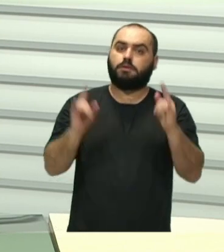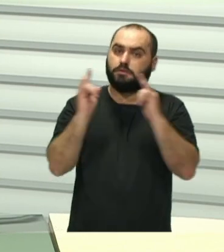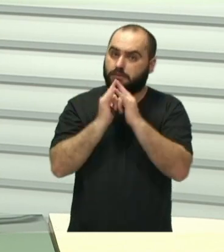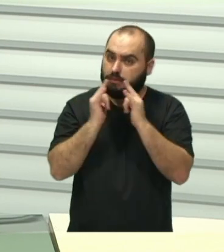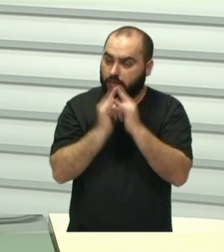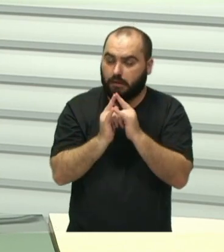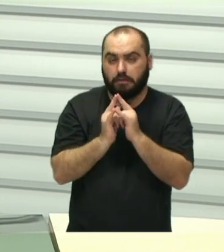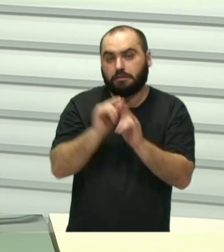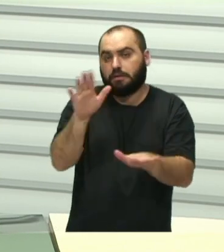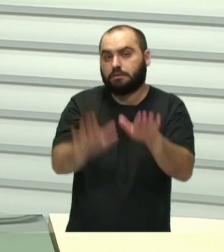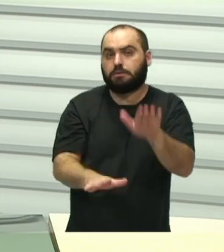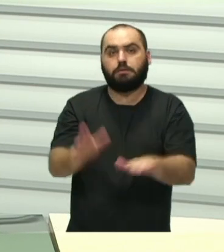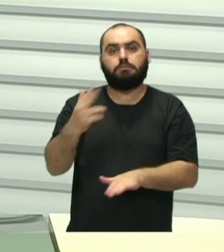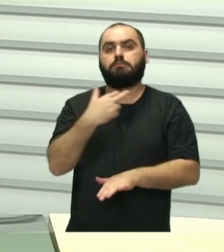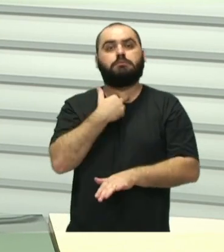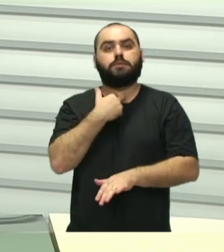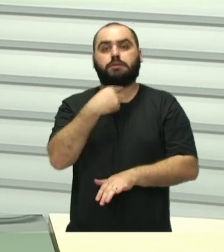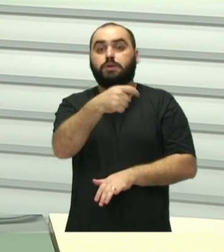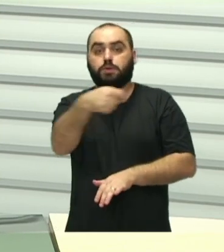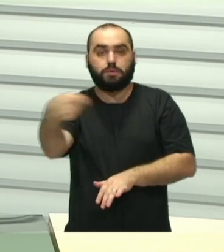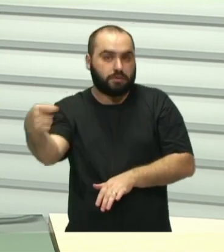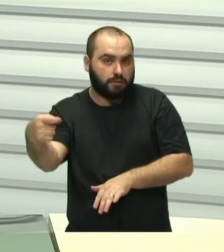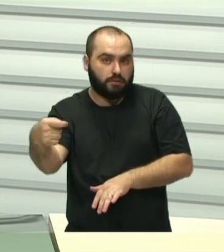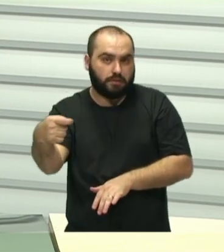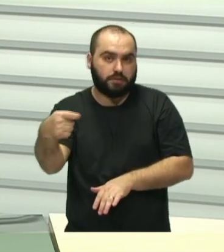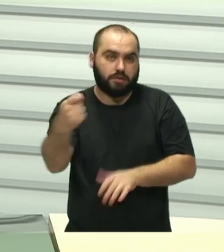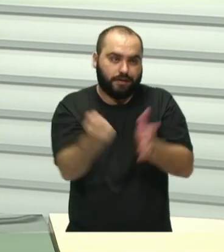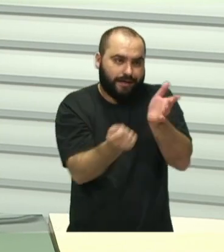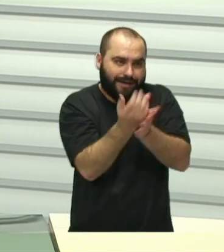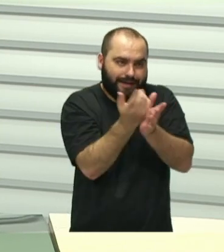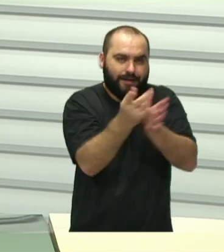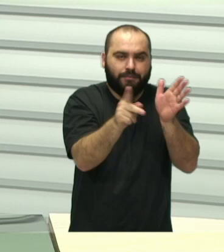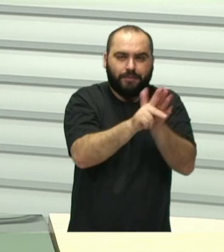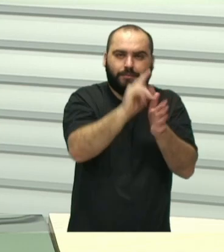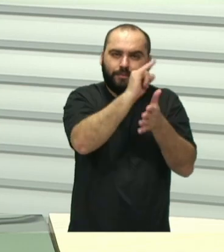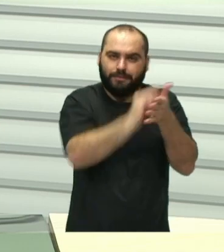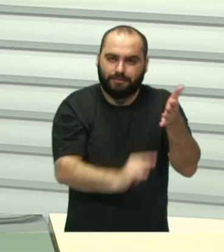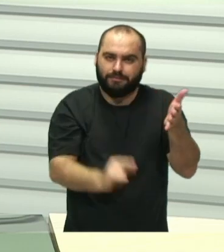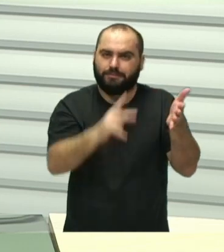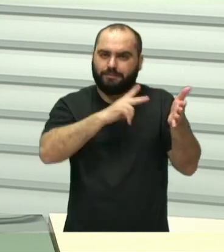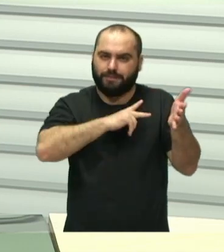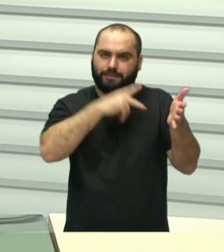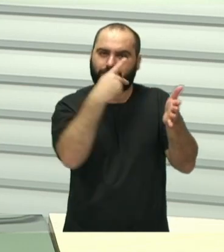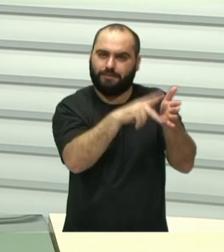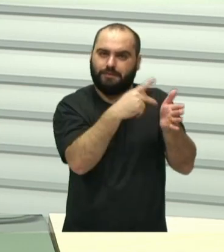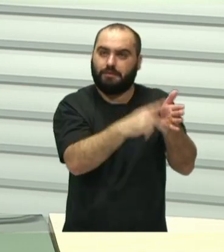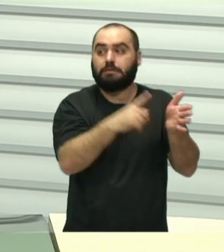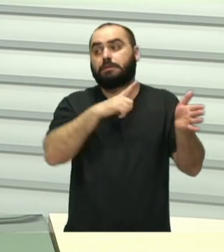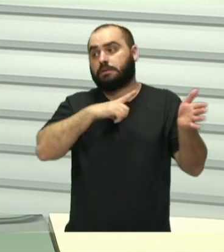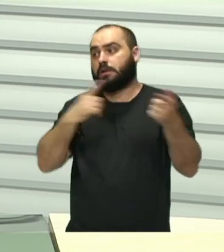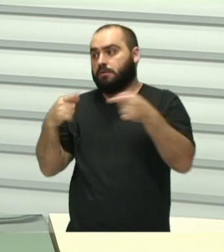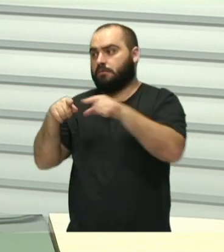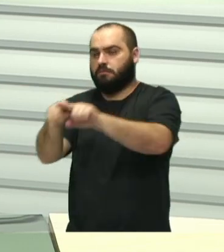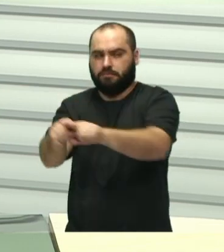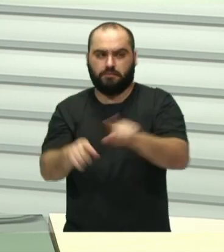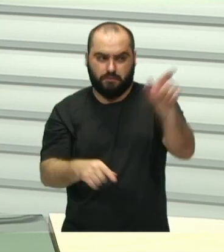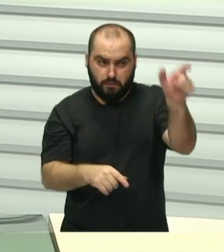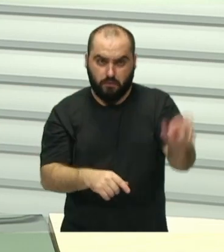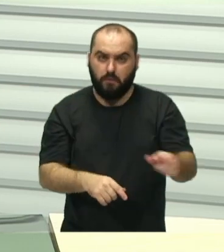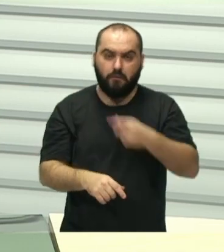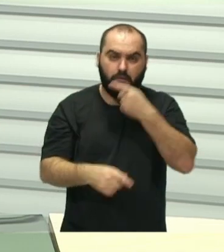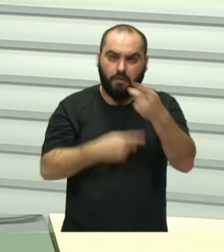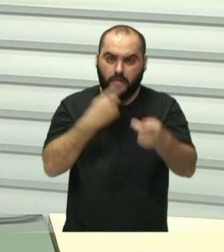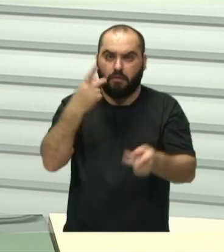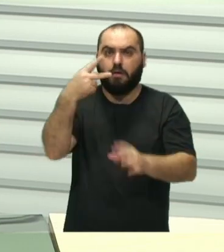entidades que não podem os seus associados possam os seus próprios documentos pessoais com esses convênios que citou o Júnior a